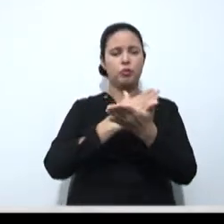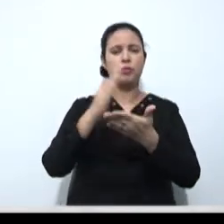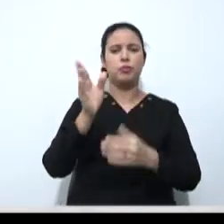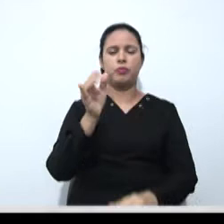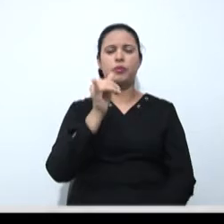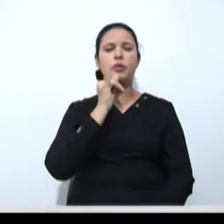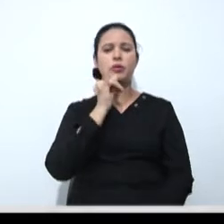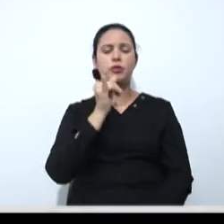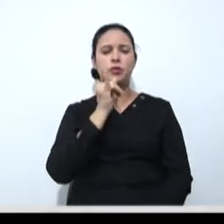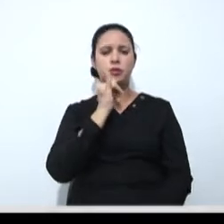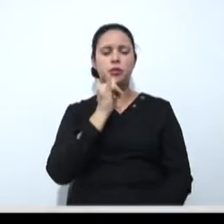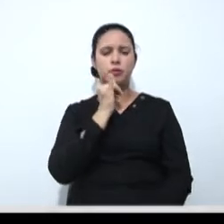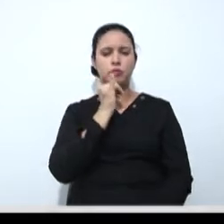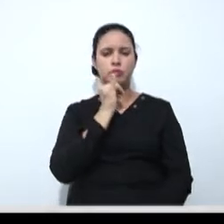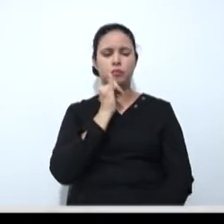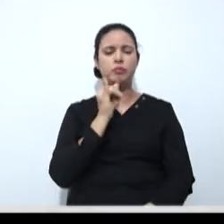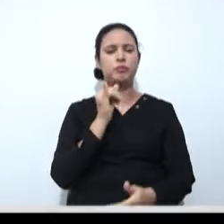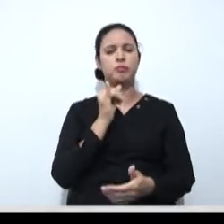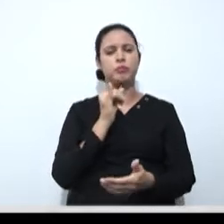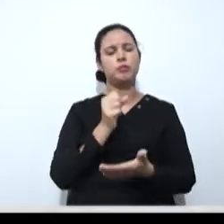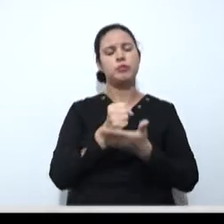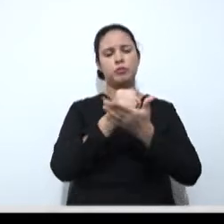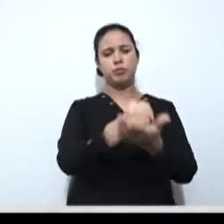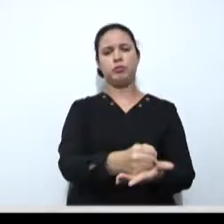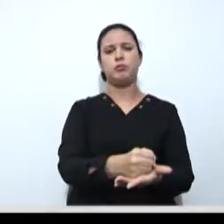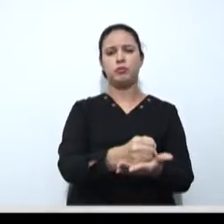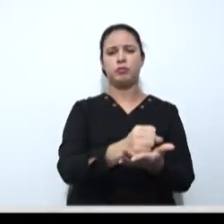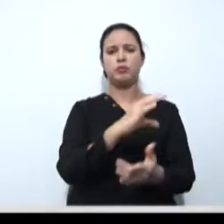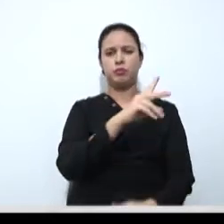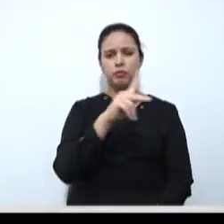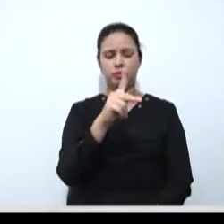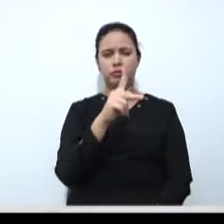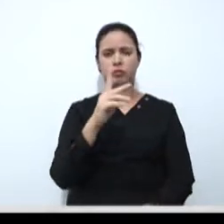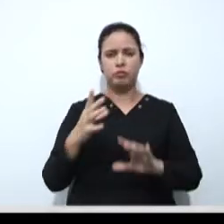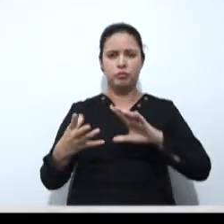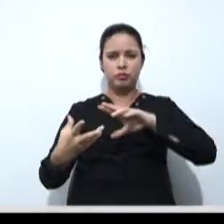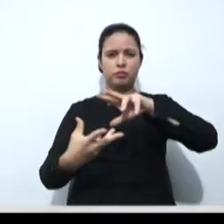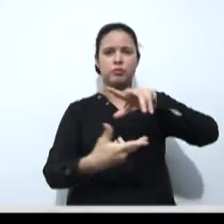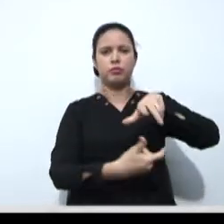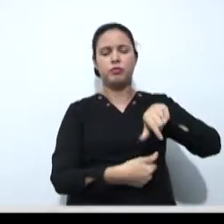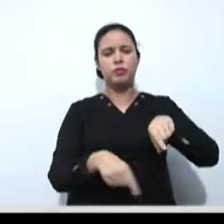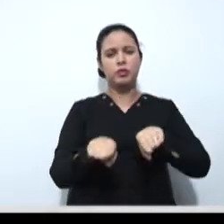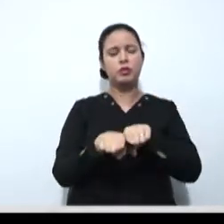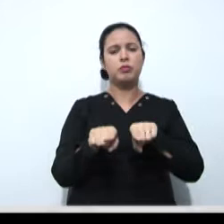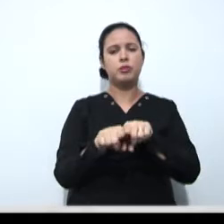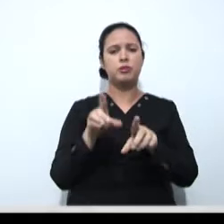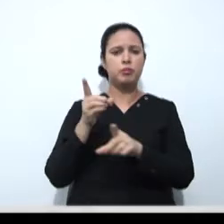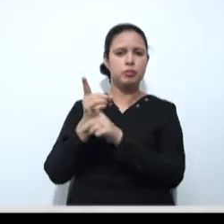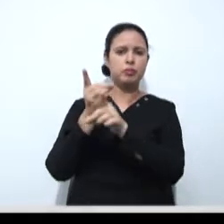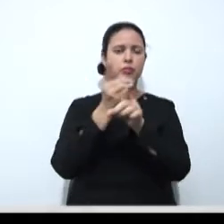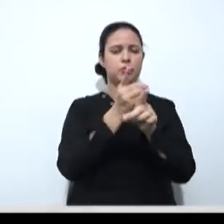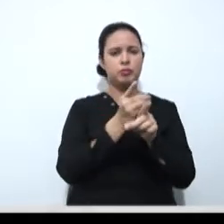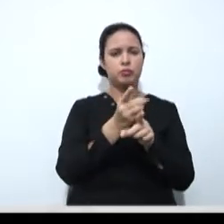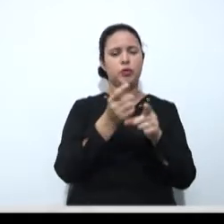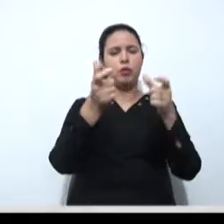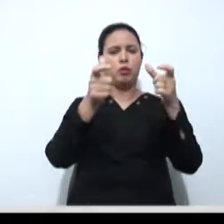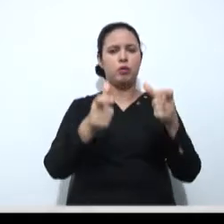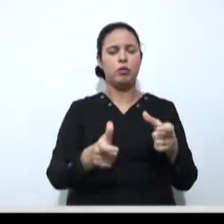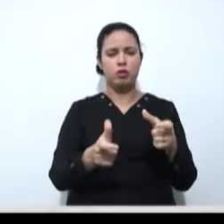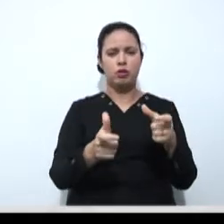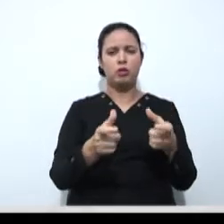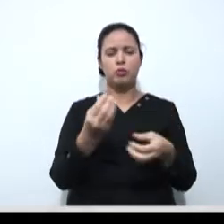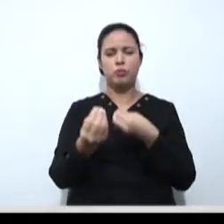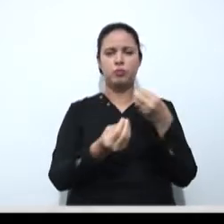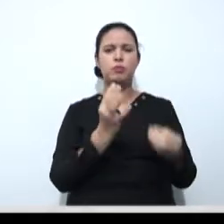que posicionam a cooperativa no mundo. E identificar o arranjo produtivo local, como a gente pode